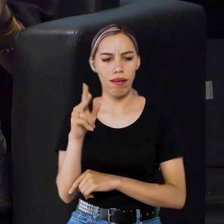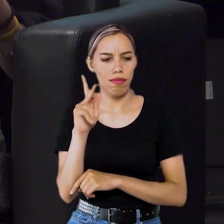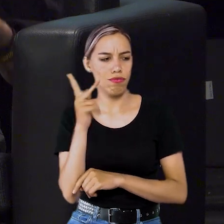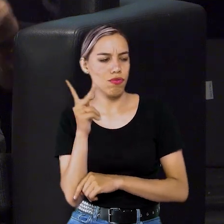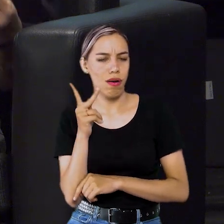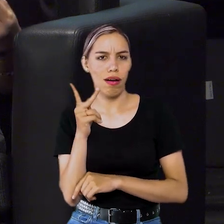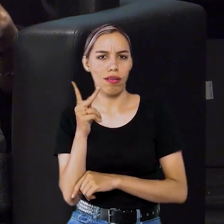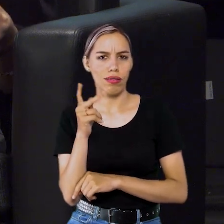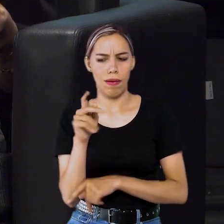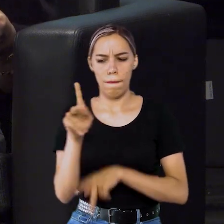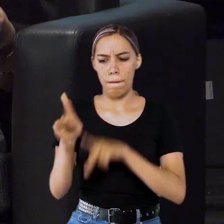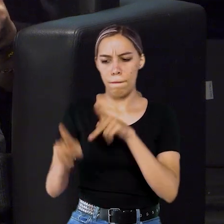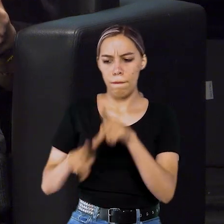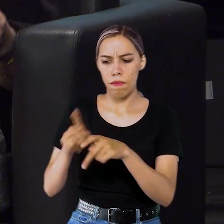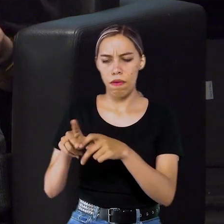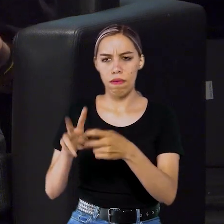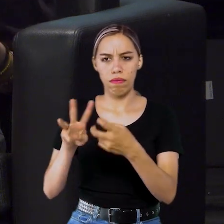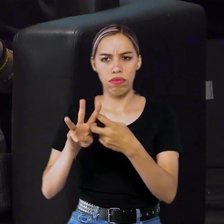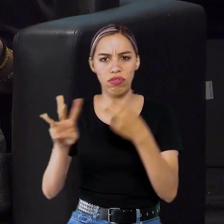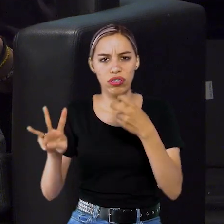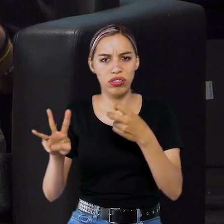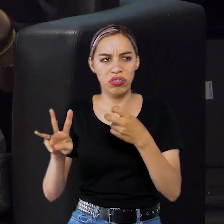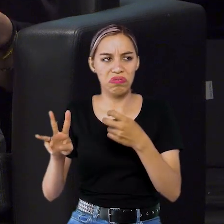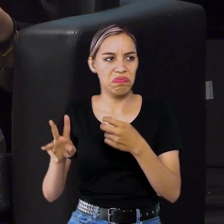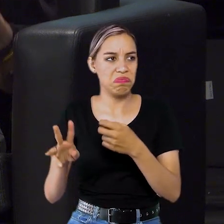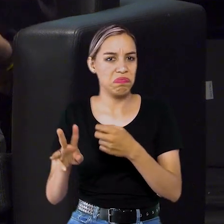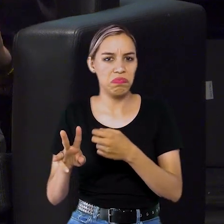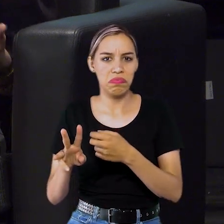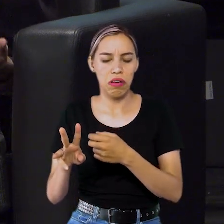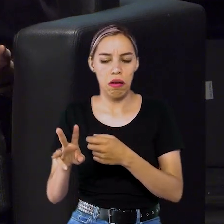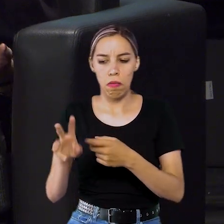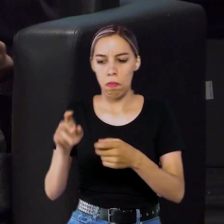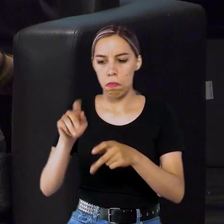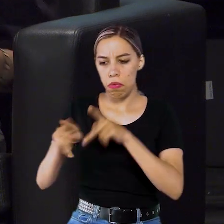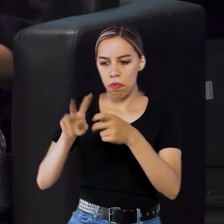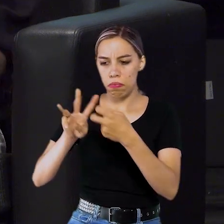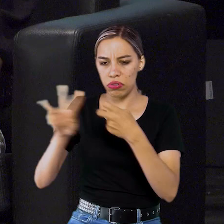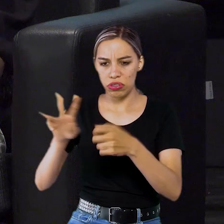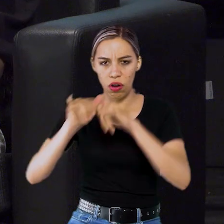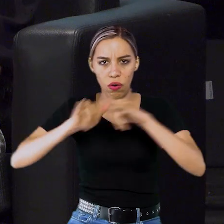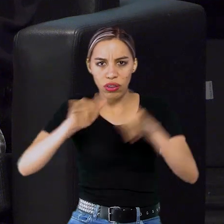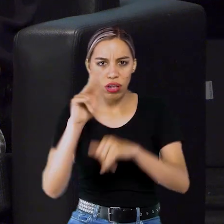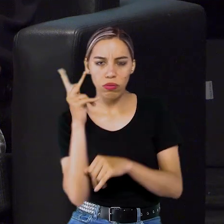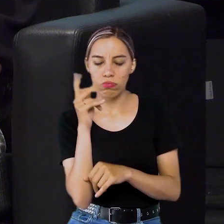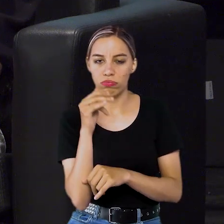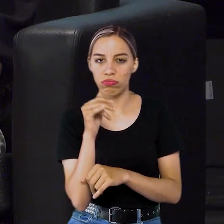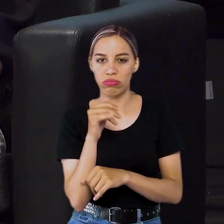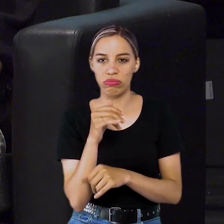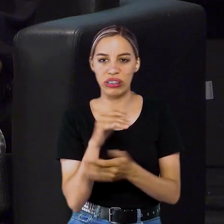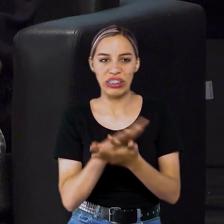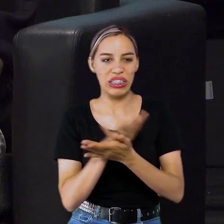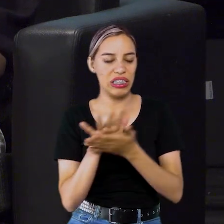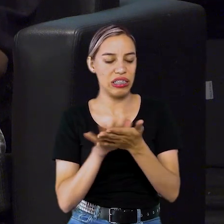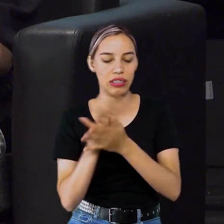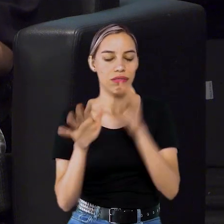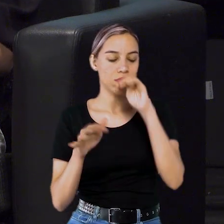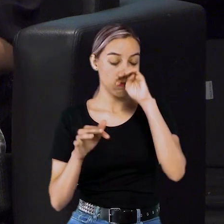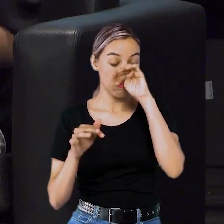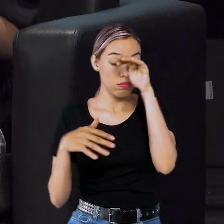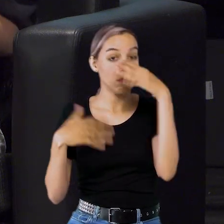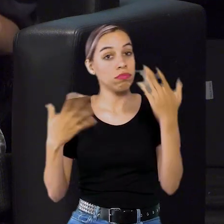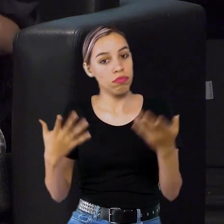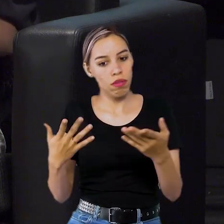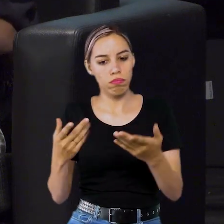histórias sobre povos indígenas sendo contadas por indígenas. E o território,